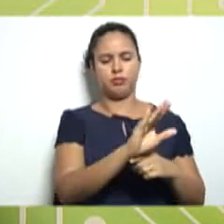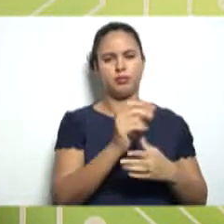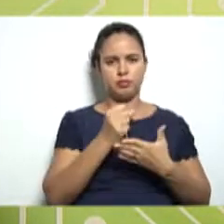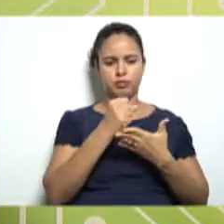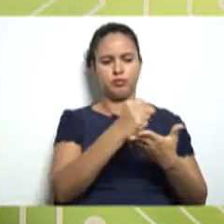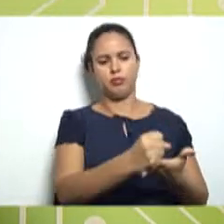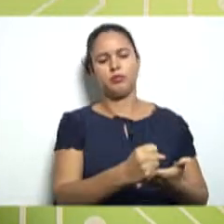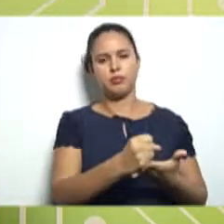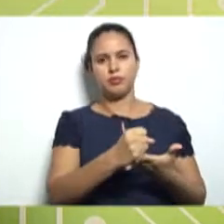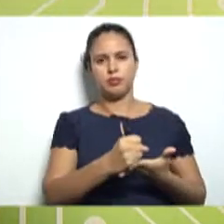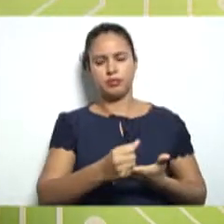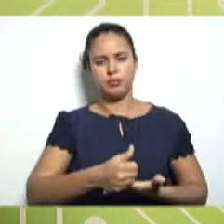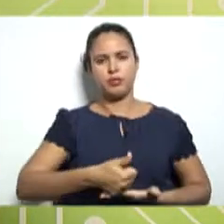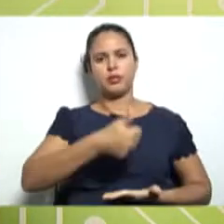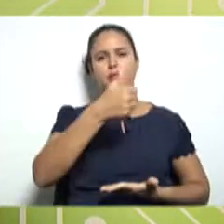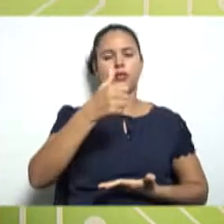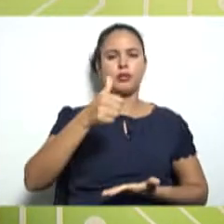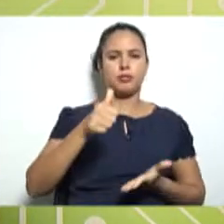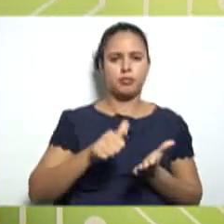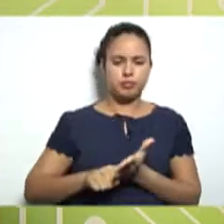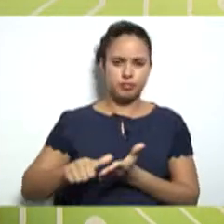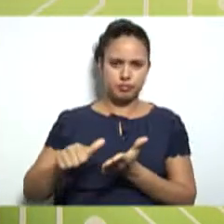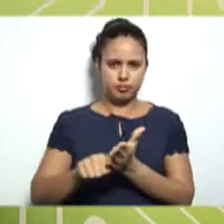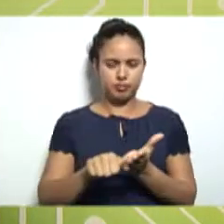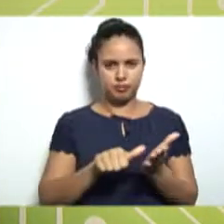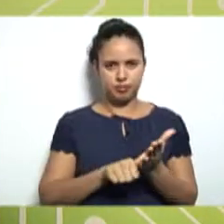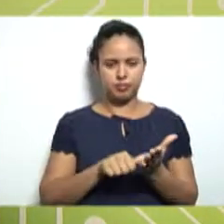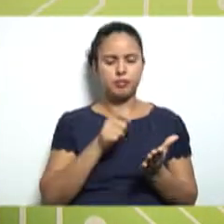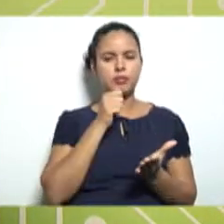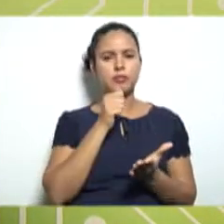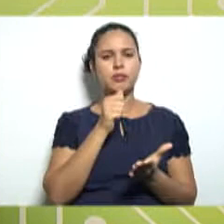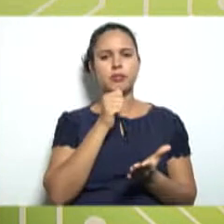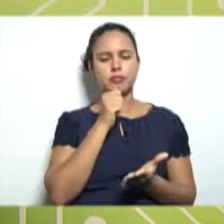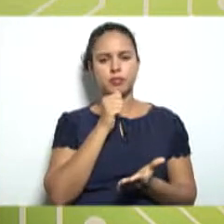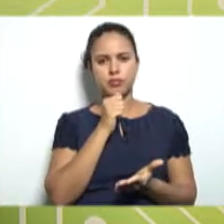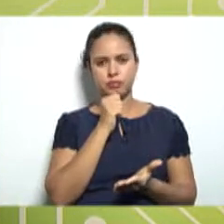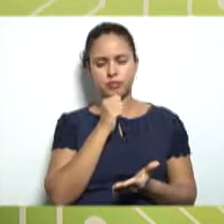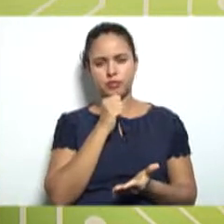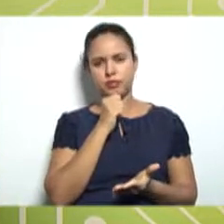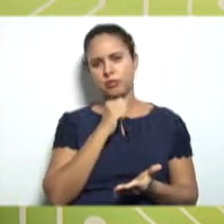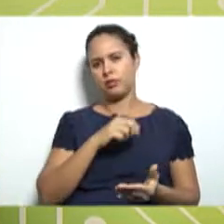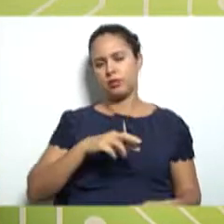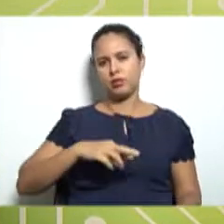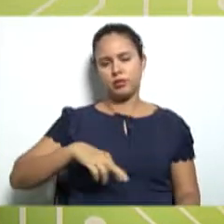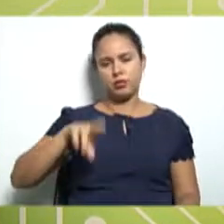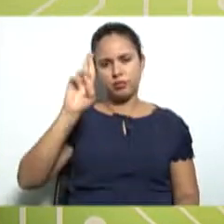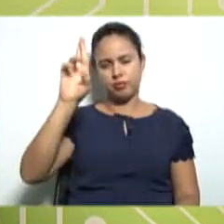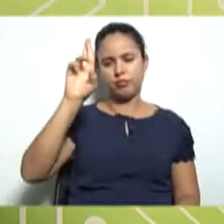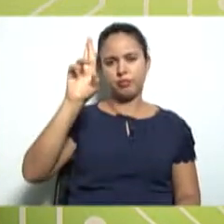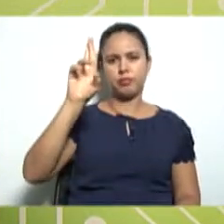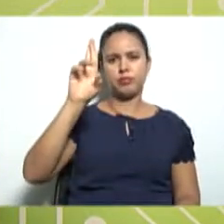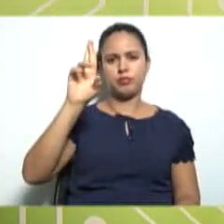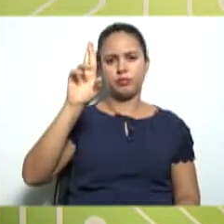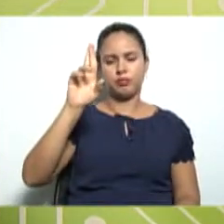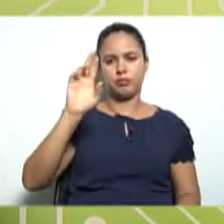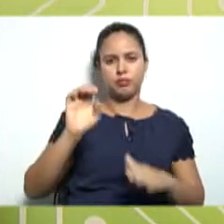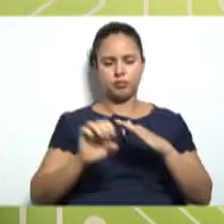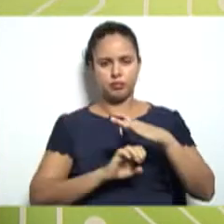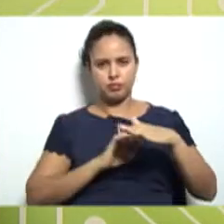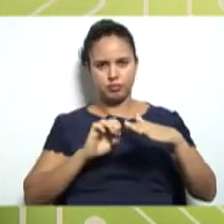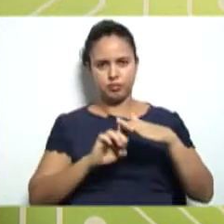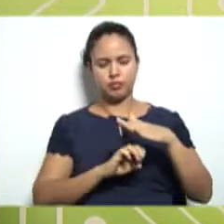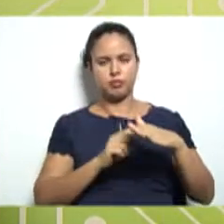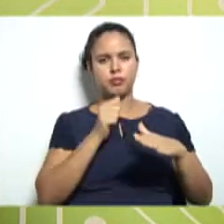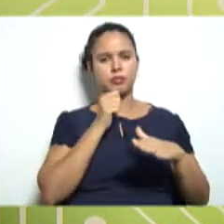trabalhador. Porque a gente não tem intermediários, não tem o proprietário dessa empresa que tem interesse no lucro quando ele faz esse contrato